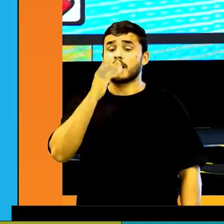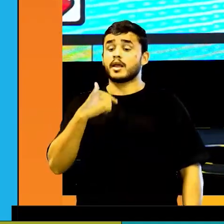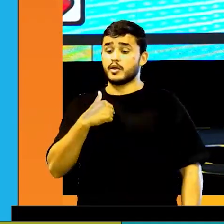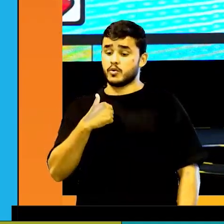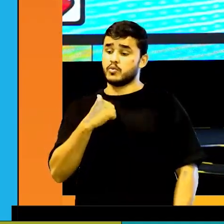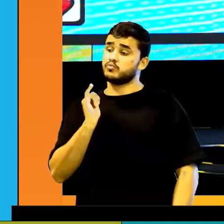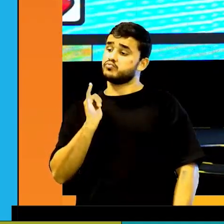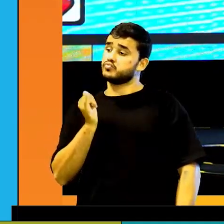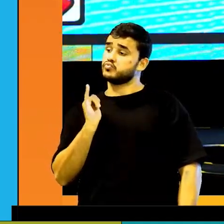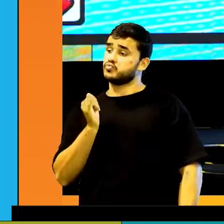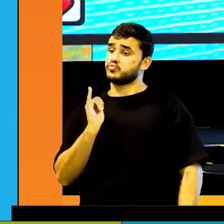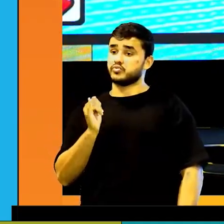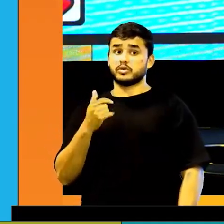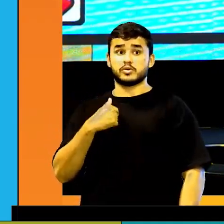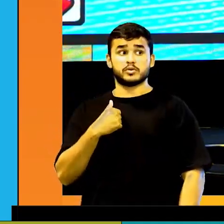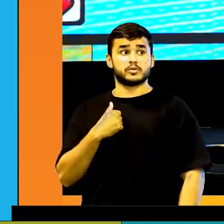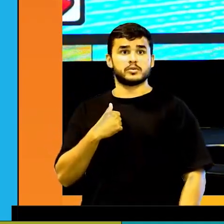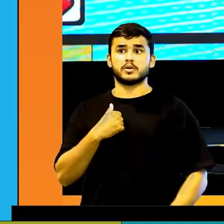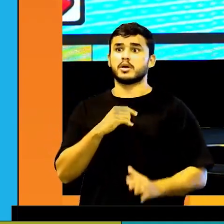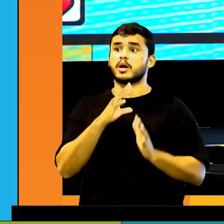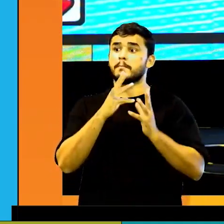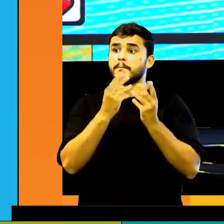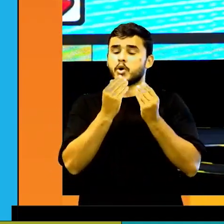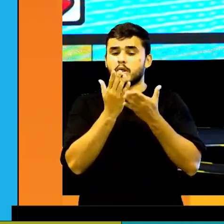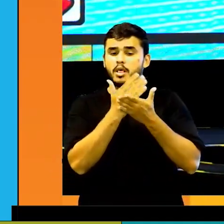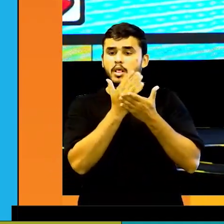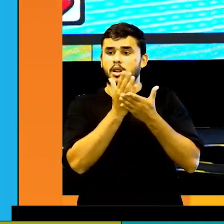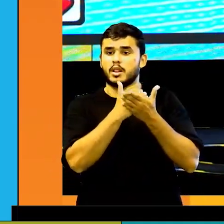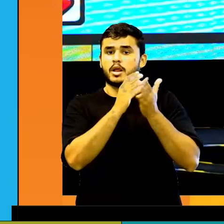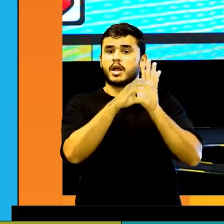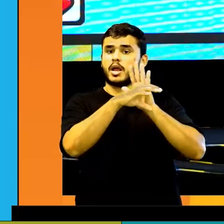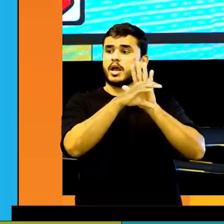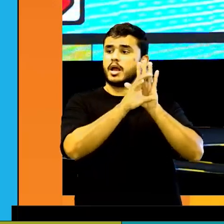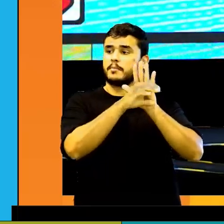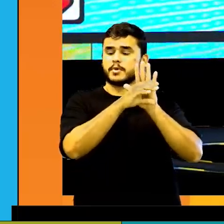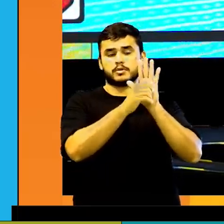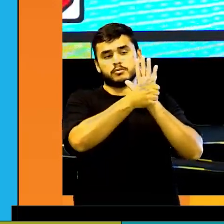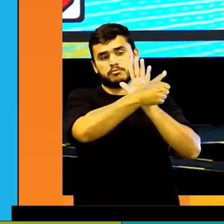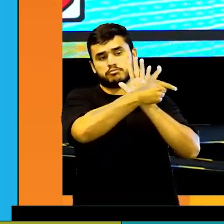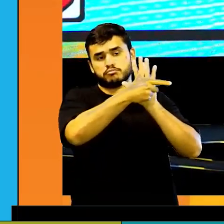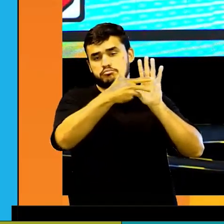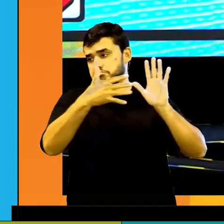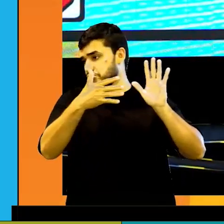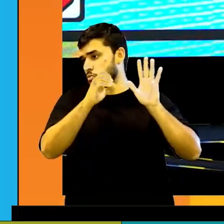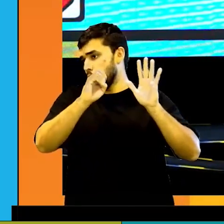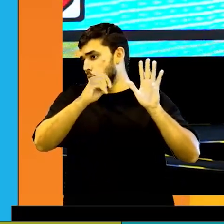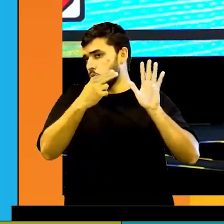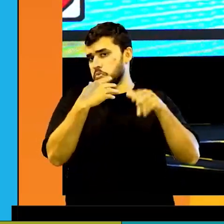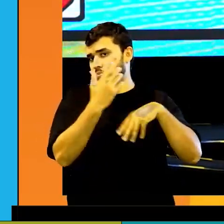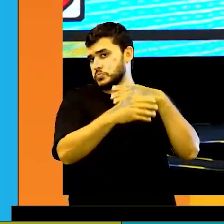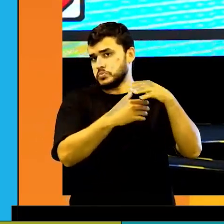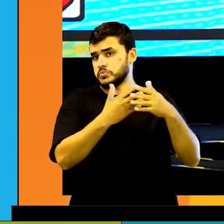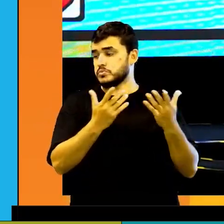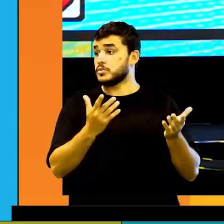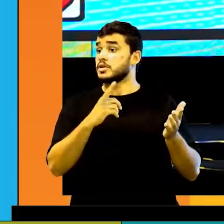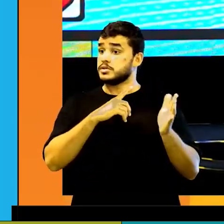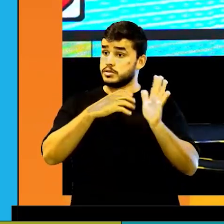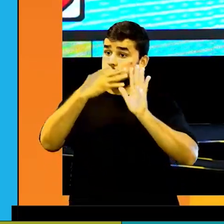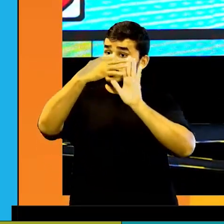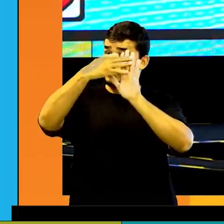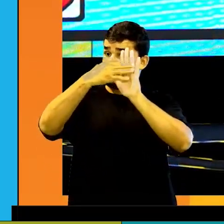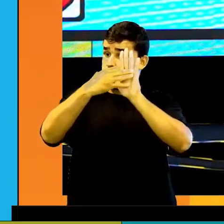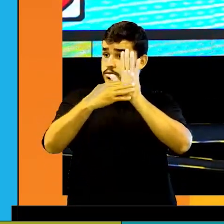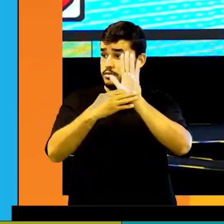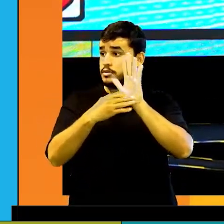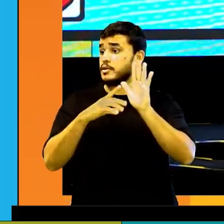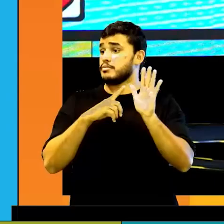narrativa, é um conjunto de capítulos, sequenciados ou não. Então romance tem parágrafo, romance